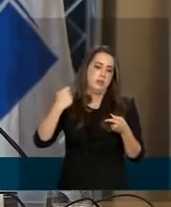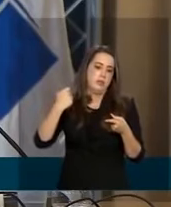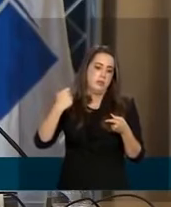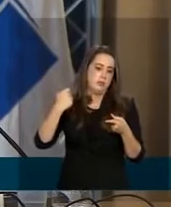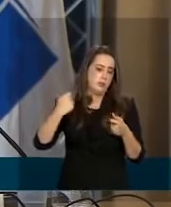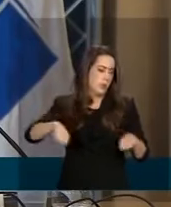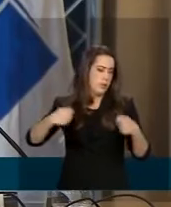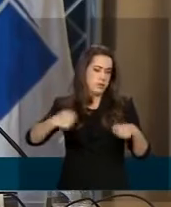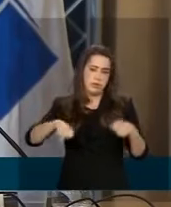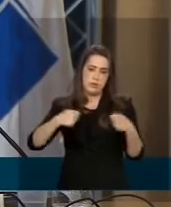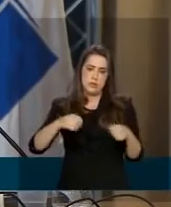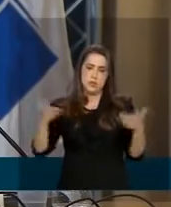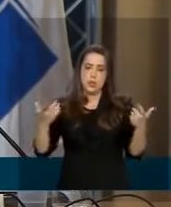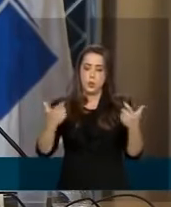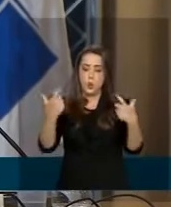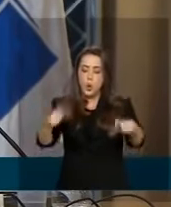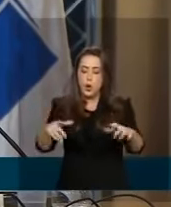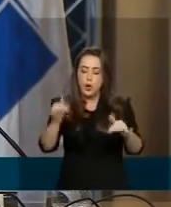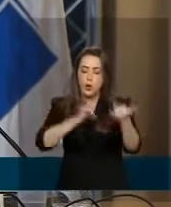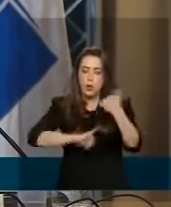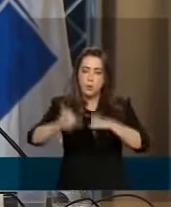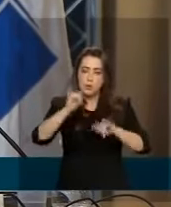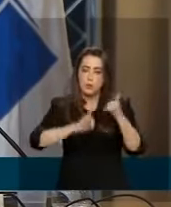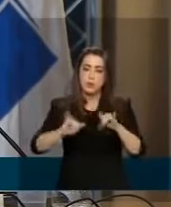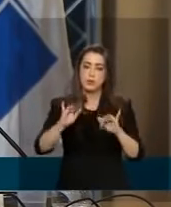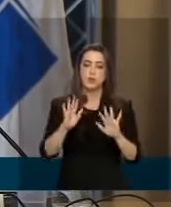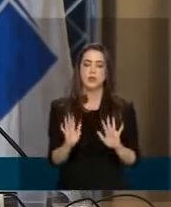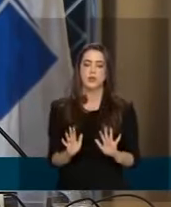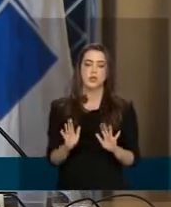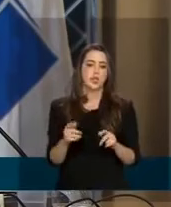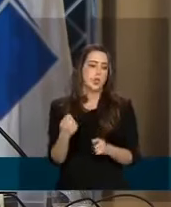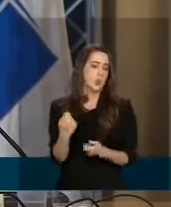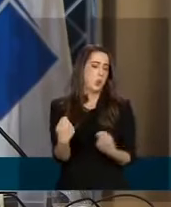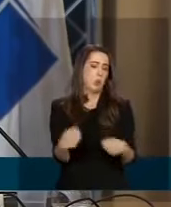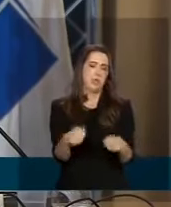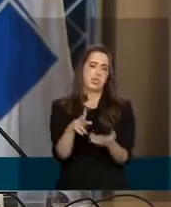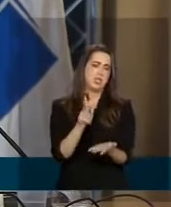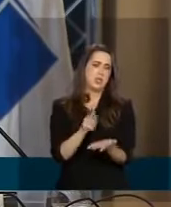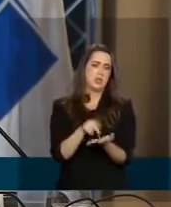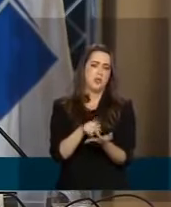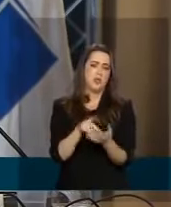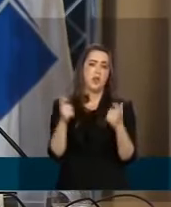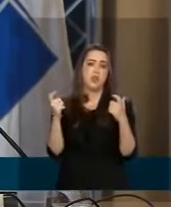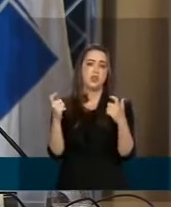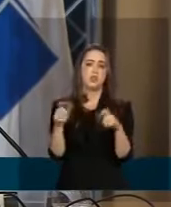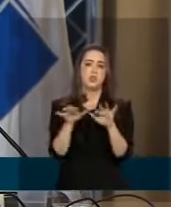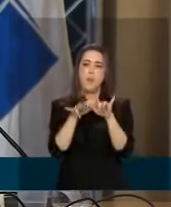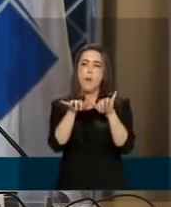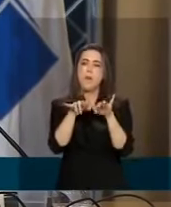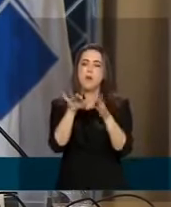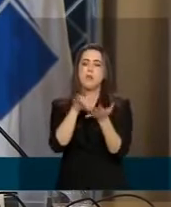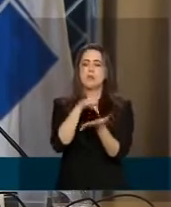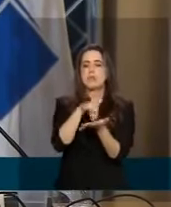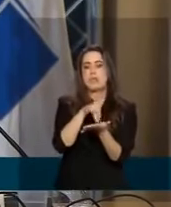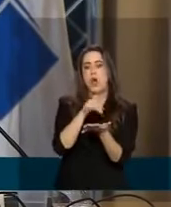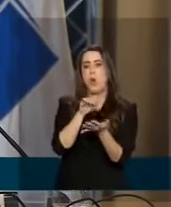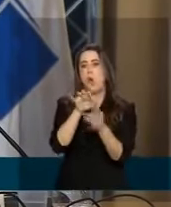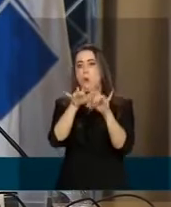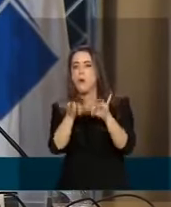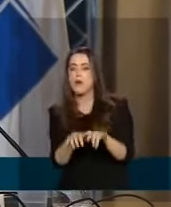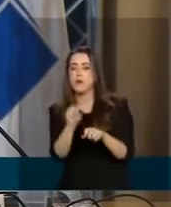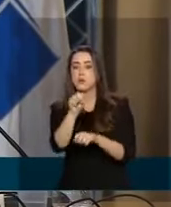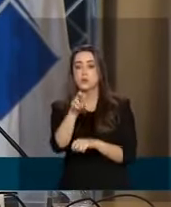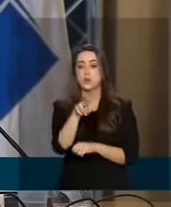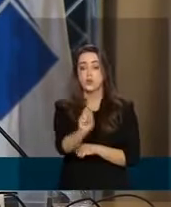não necessita de um ambiente laboratorial, que não necessita necessariamente de registrar esse exame em algum local, mas